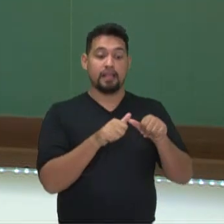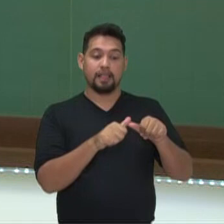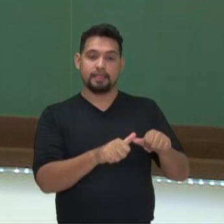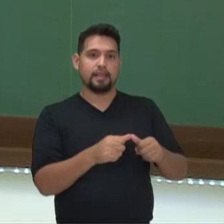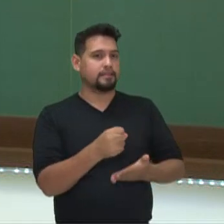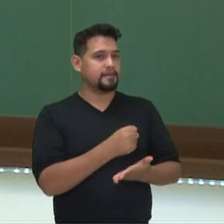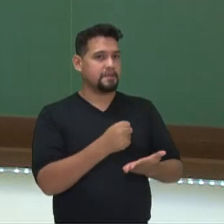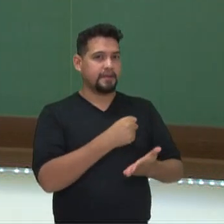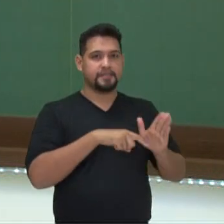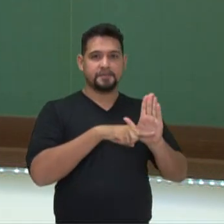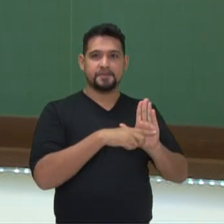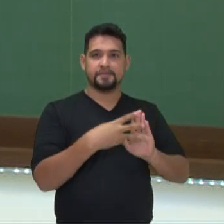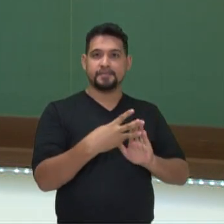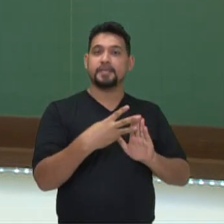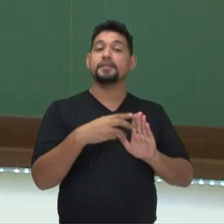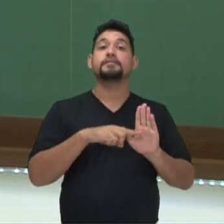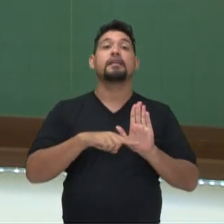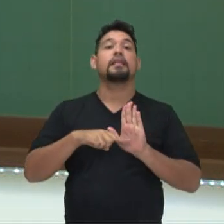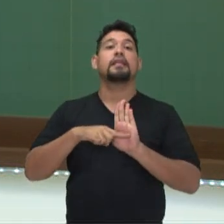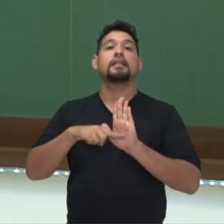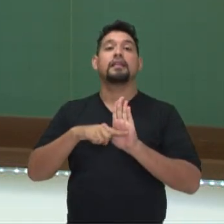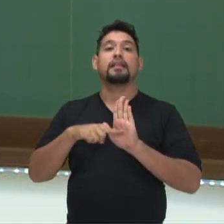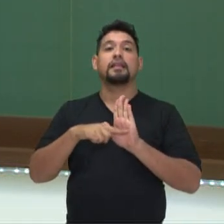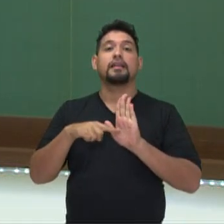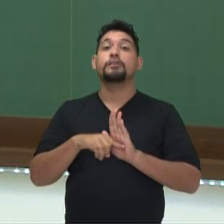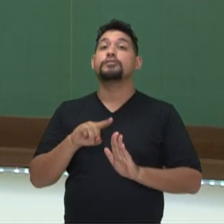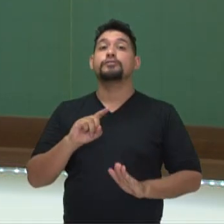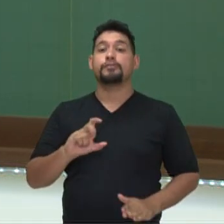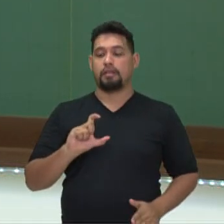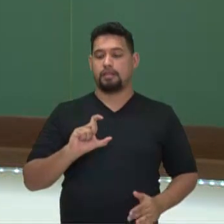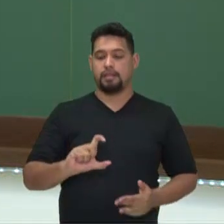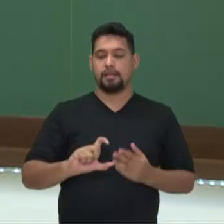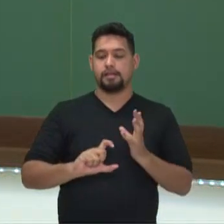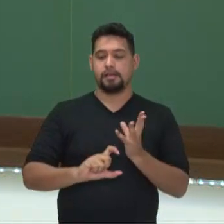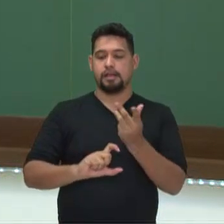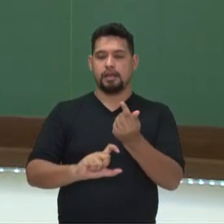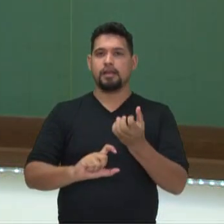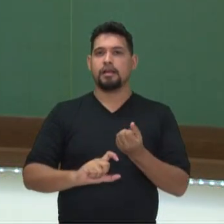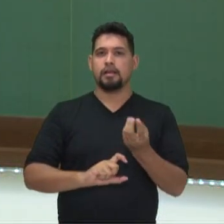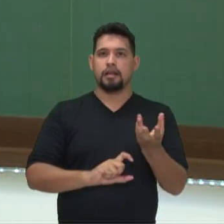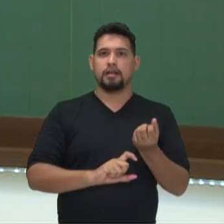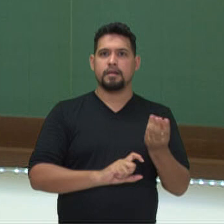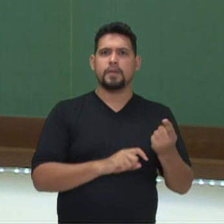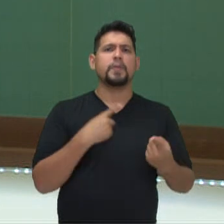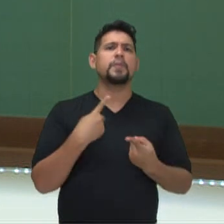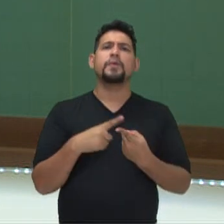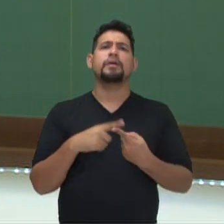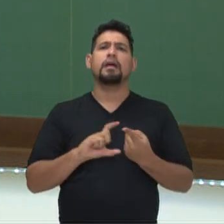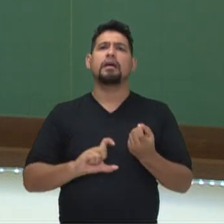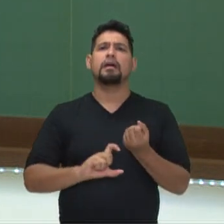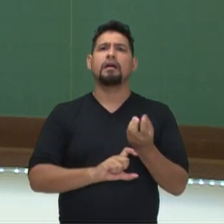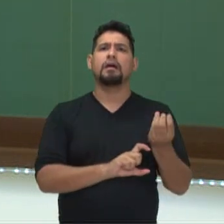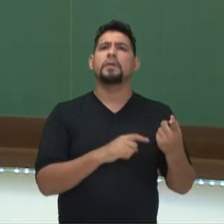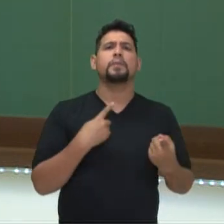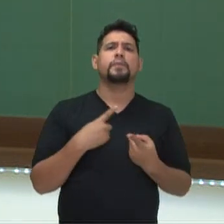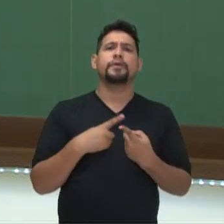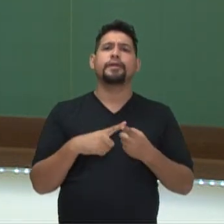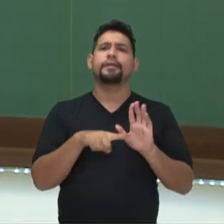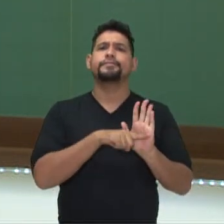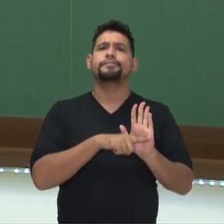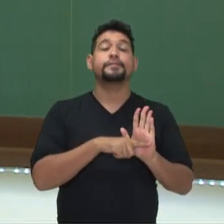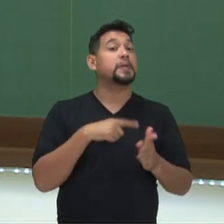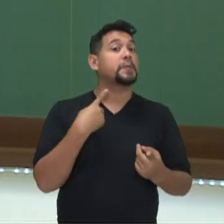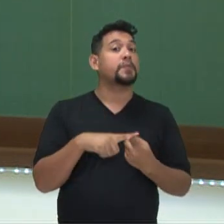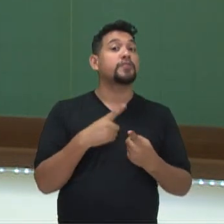base menos 3 e subtraio os expoentes, ok? Por que eu subtraio mesmo? Porque é uma